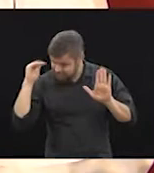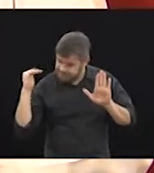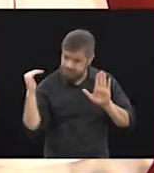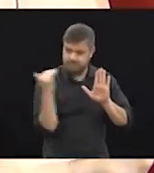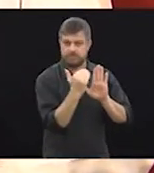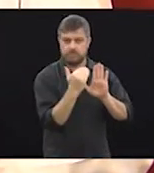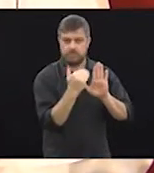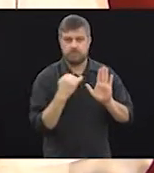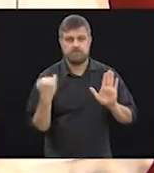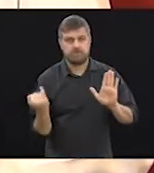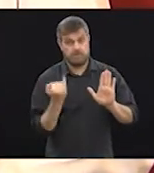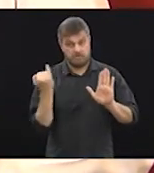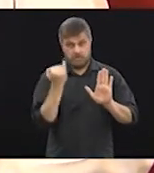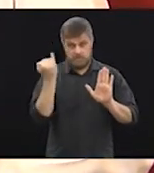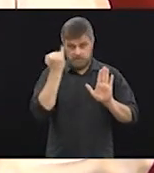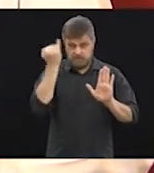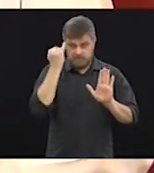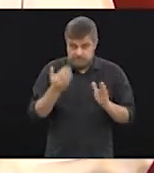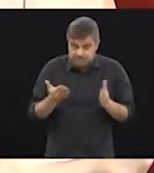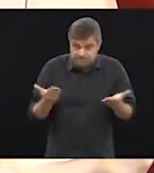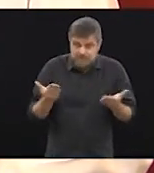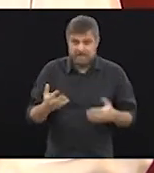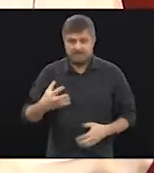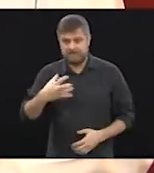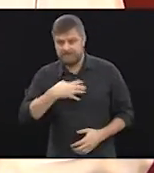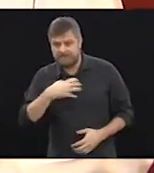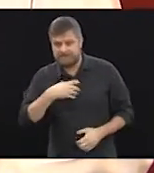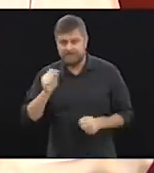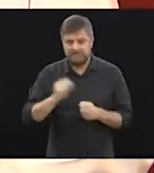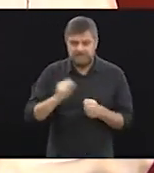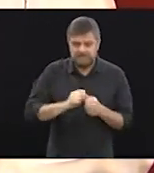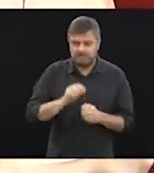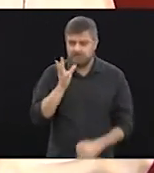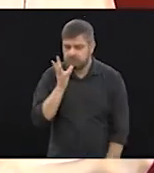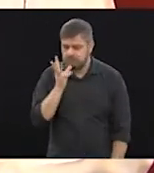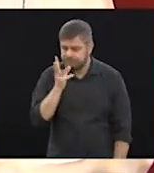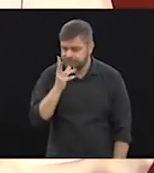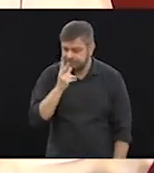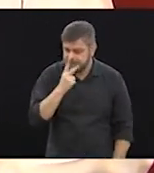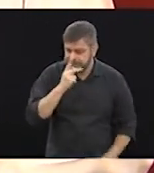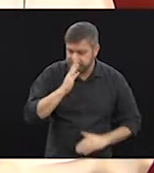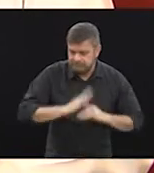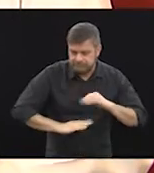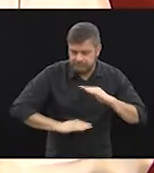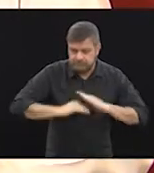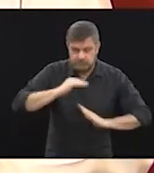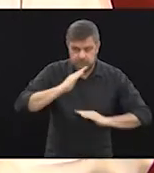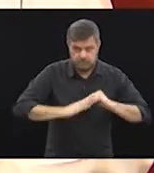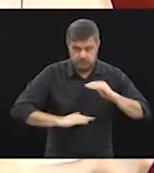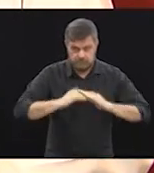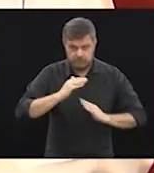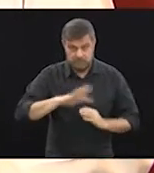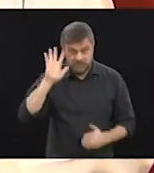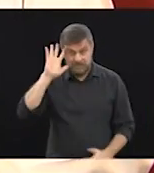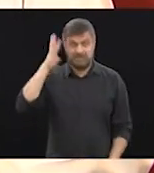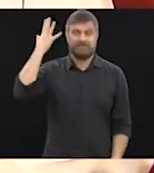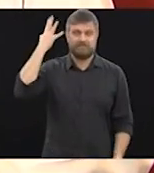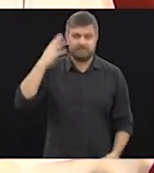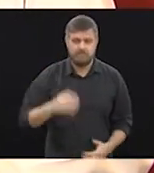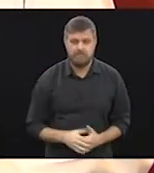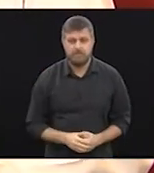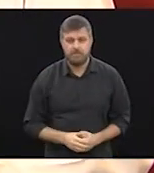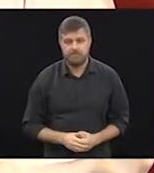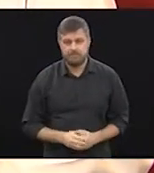gente tem que seguir, são importantes, mas que de certa forma a tornam um pouco lenta em algumas